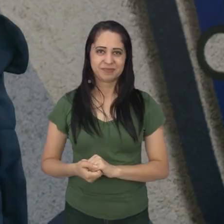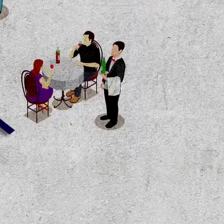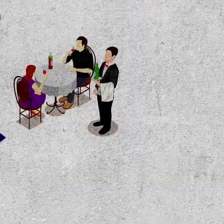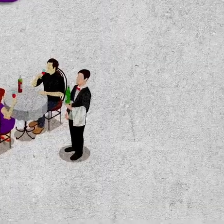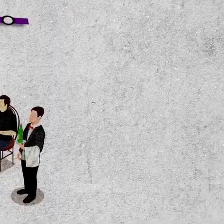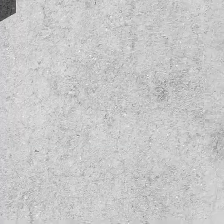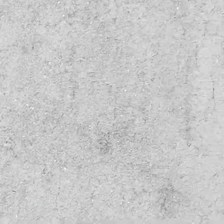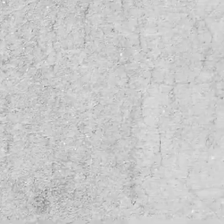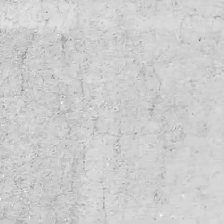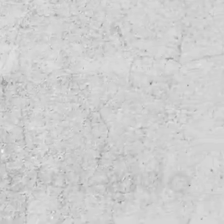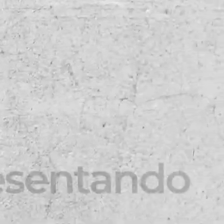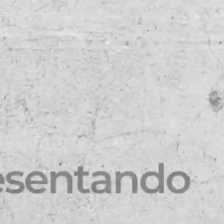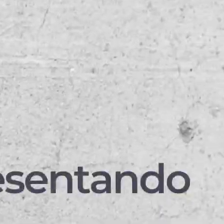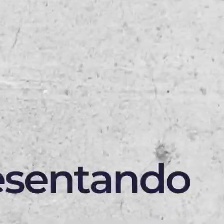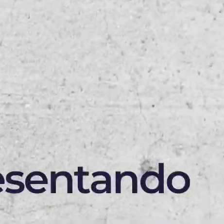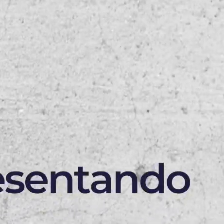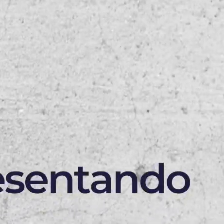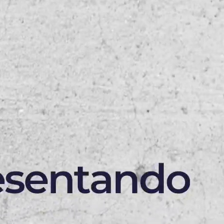já.